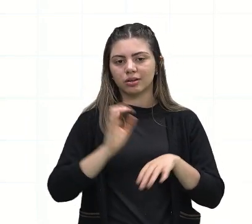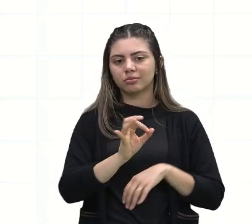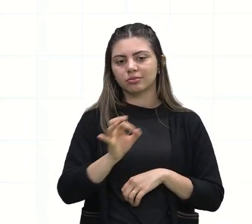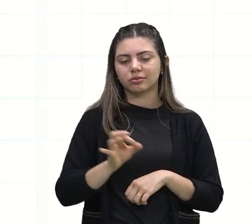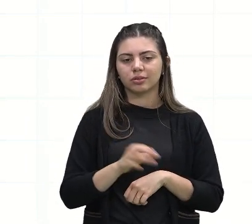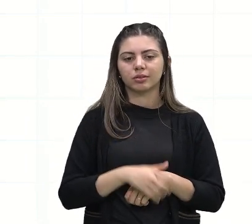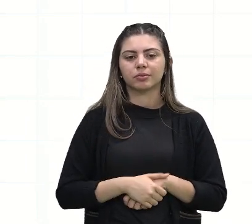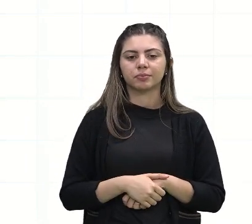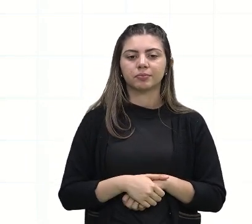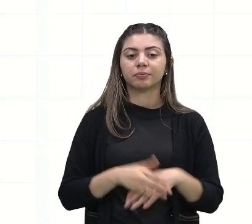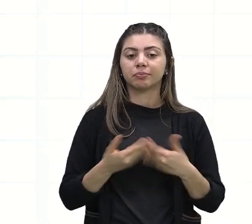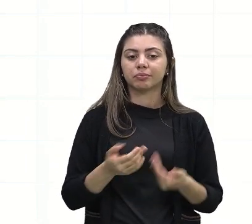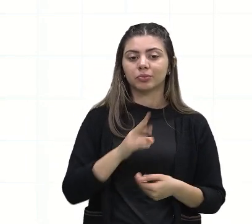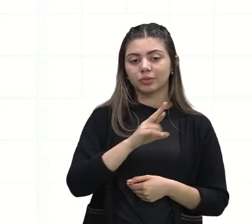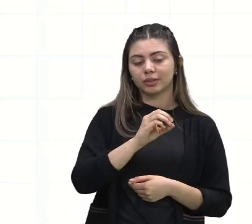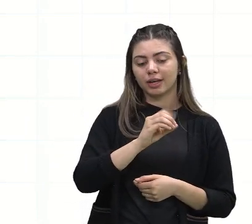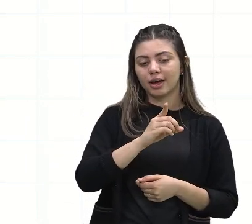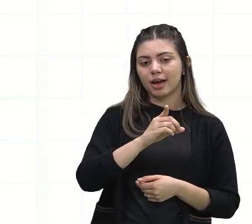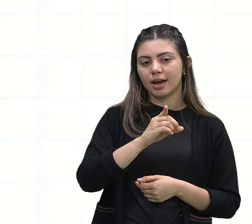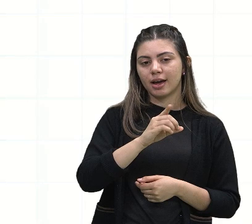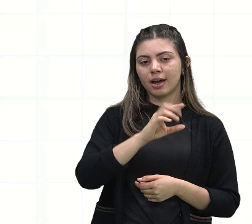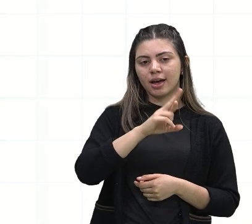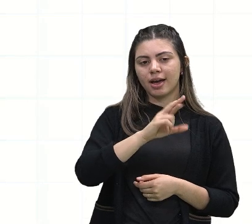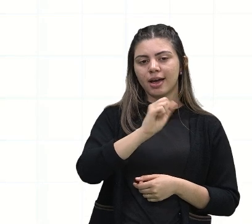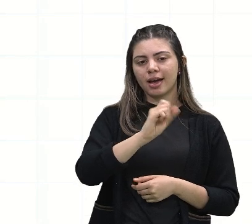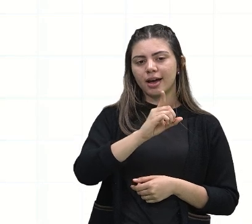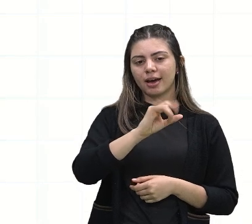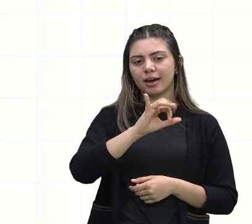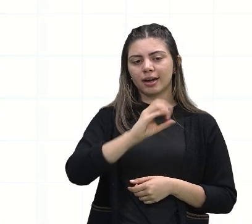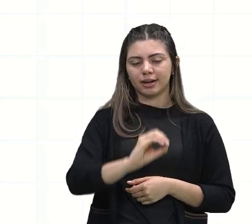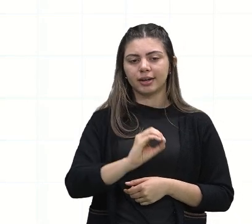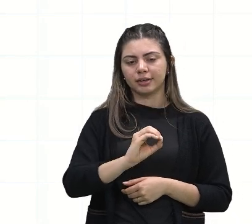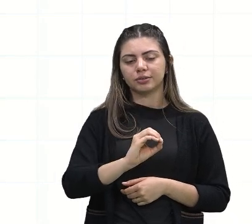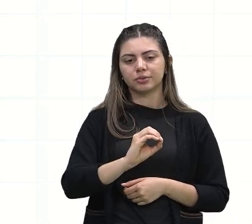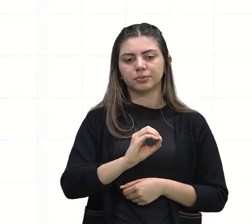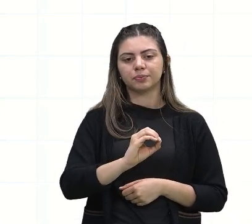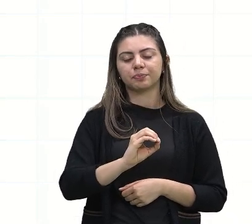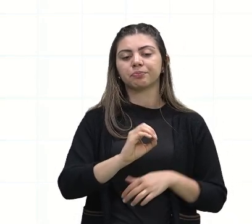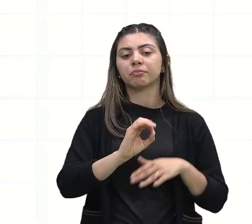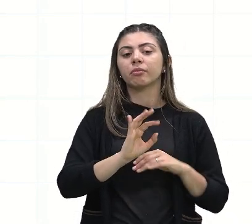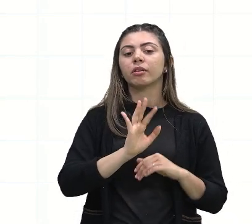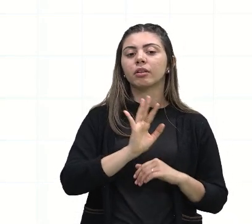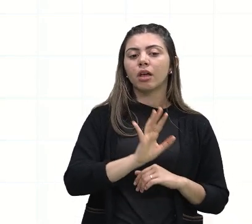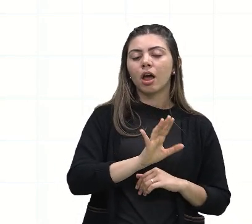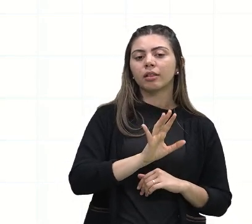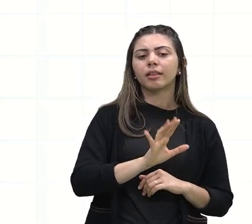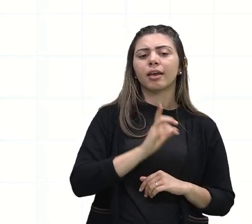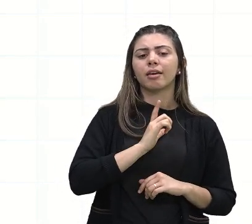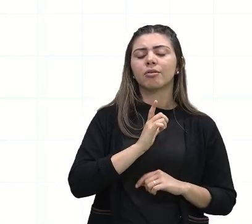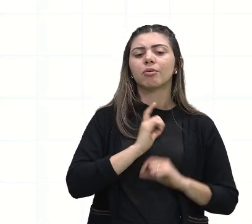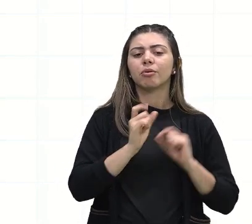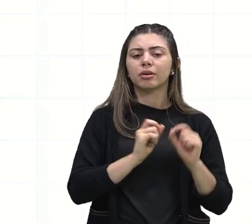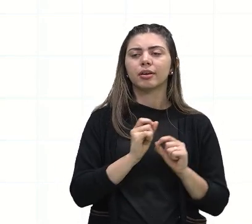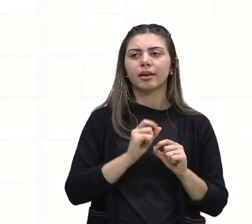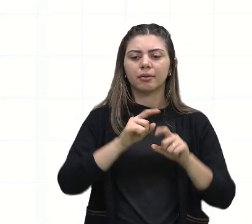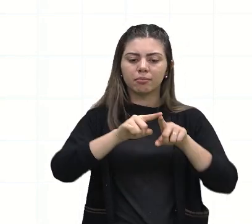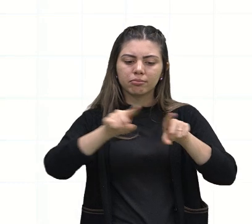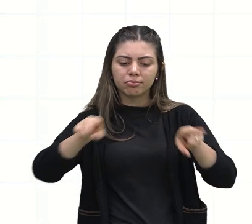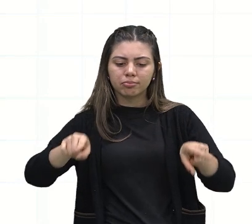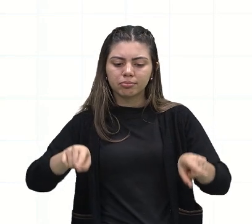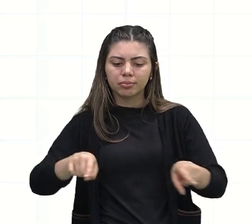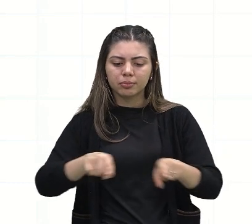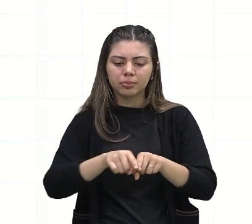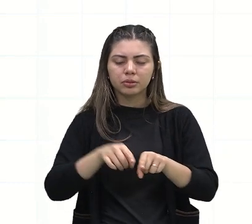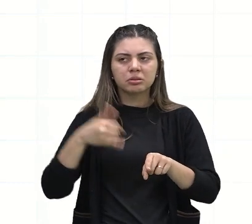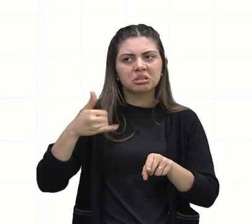o rádio, ele já está ficando ultrapassado, né? As pessoas já quase não usam rádio. Mas existe a rádio que está lá no